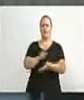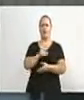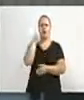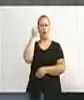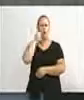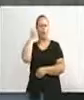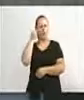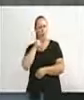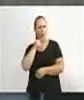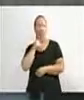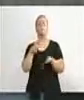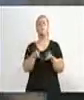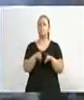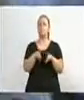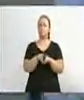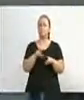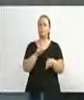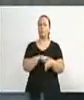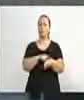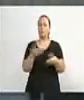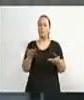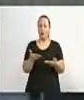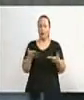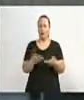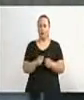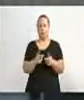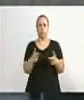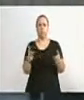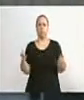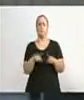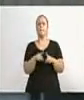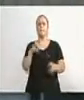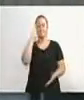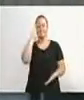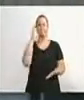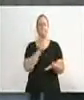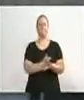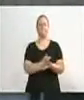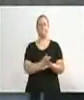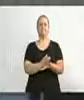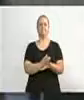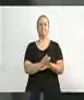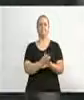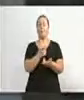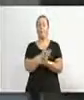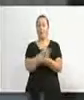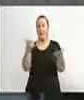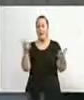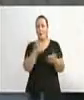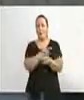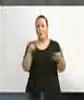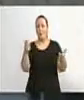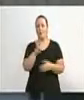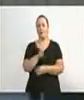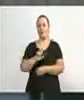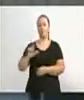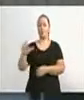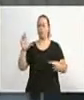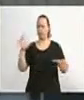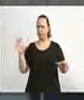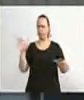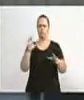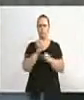os momentos agora também são os momentos de muita gente. Mas eu creio, a bem da verdade, que o maior momento da história de Blumenau, uma junção